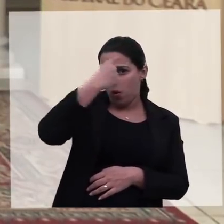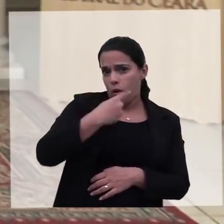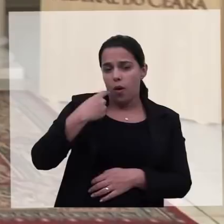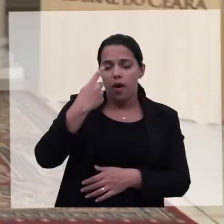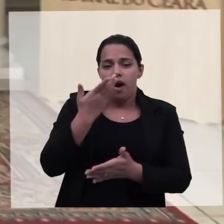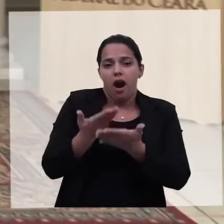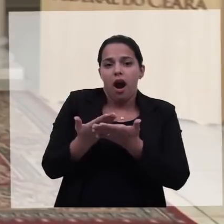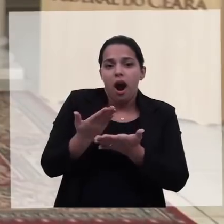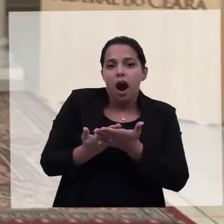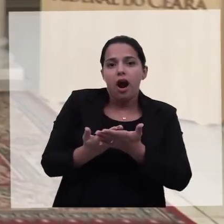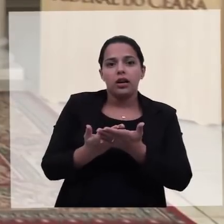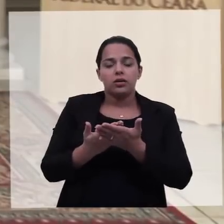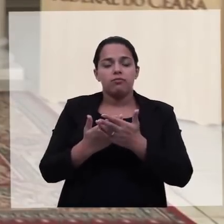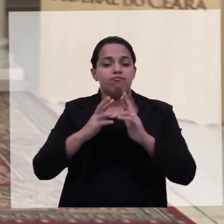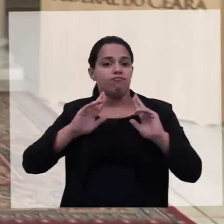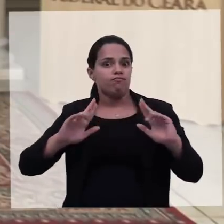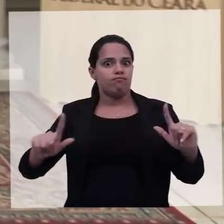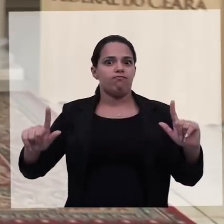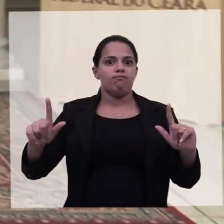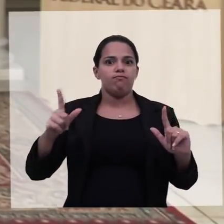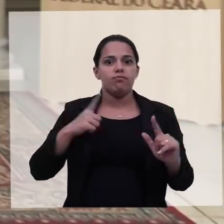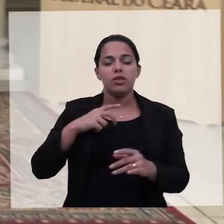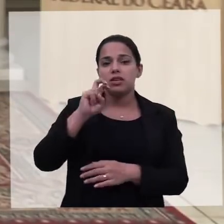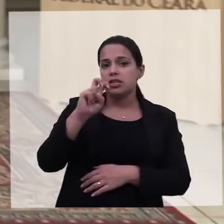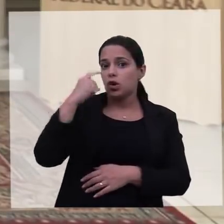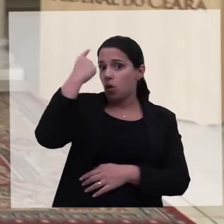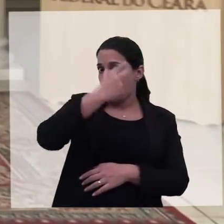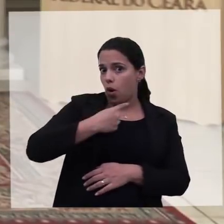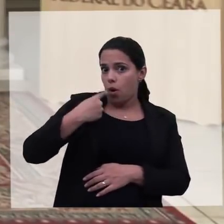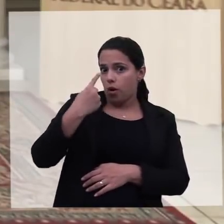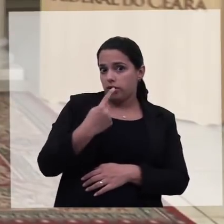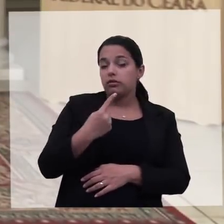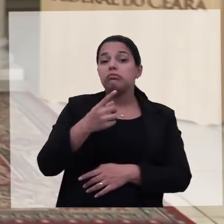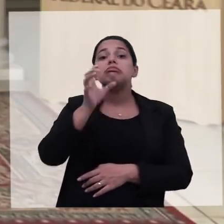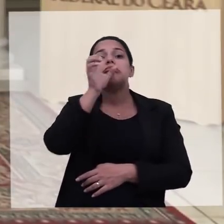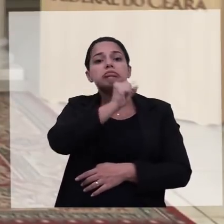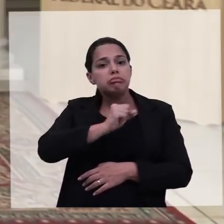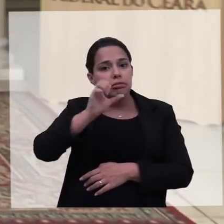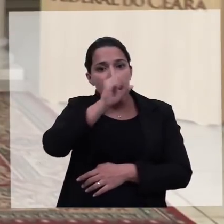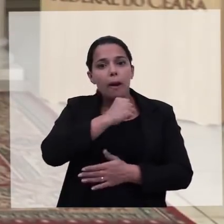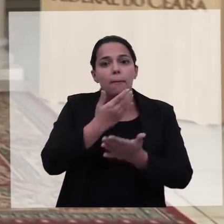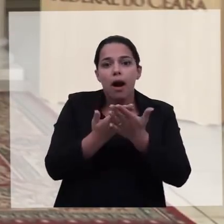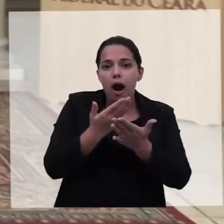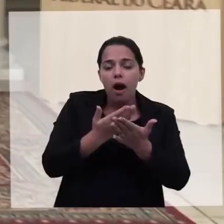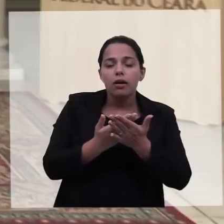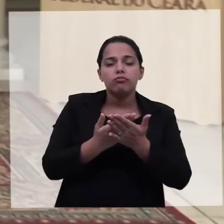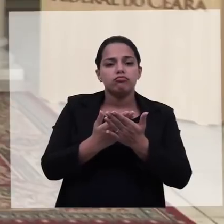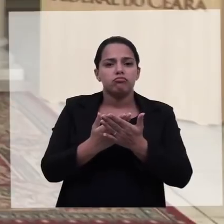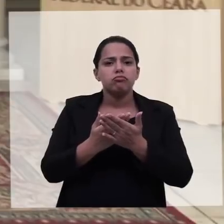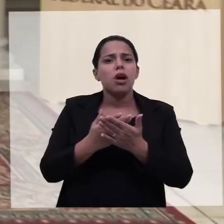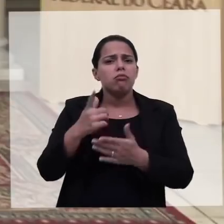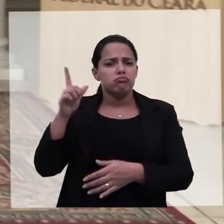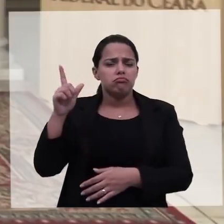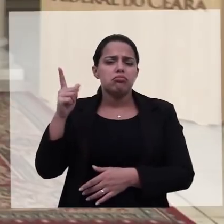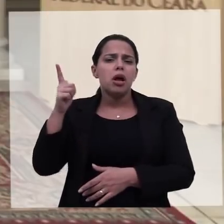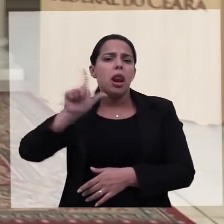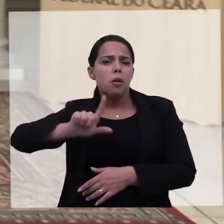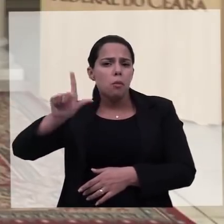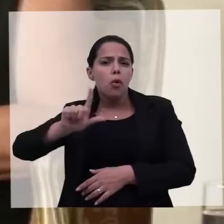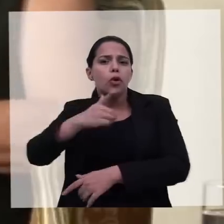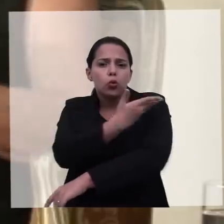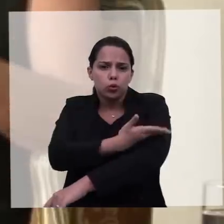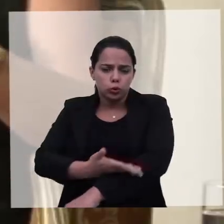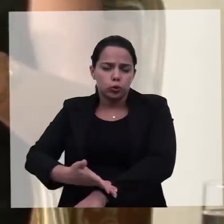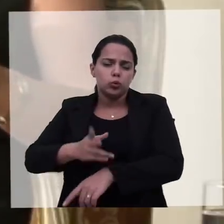por dia, que o sistema da escola era esse. 5 horas e tinha aula no sábado. No sábado não tinha problema, porque lá em Limoeiro eu tinha aula